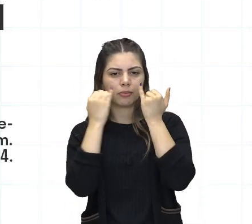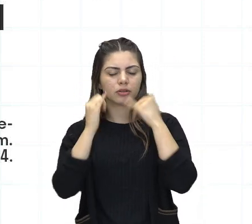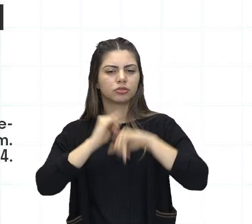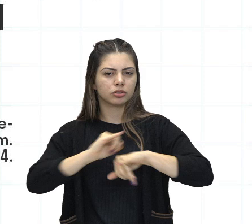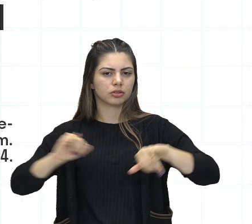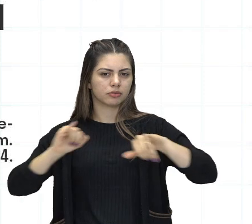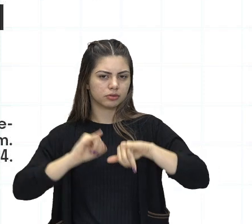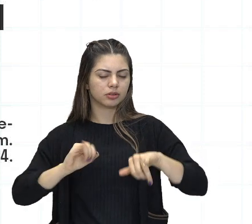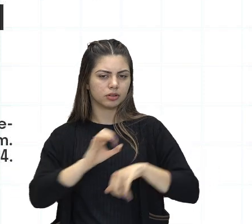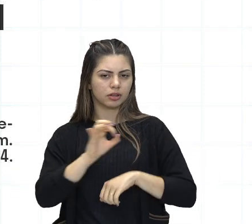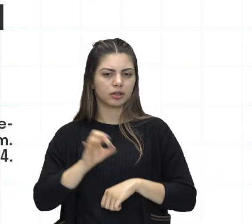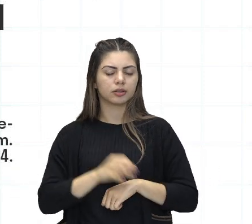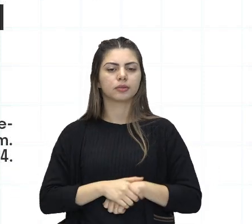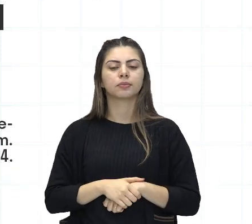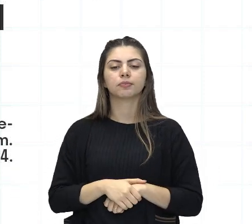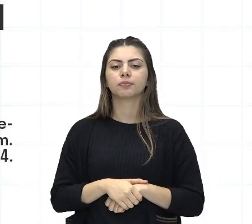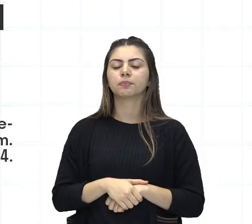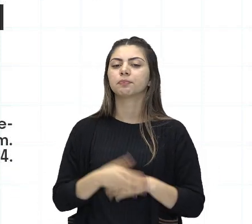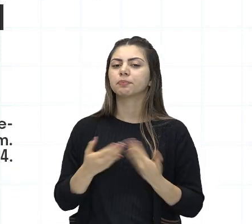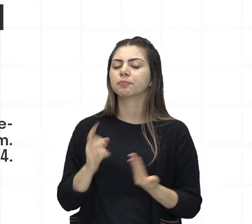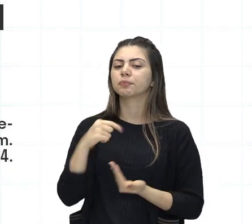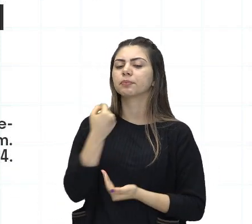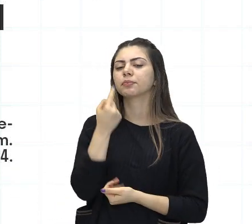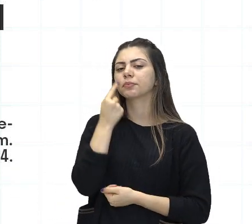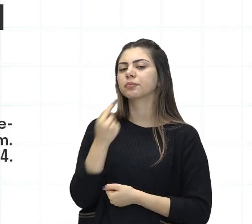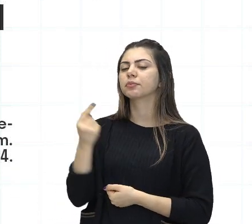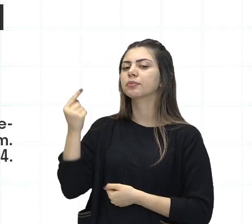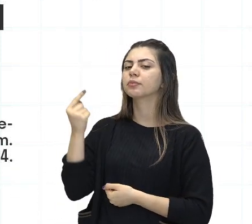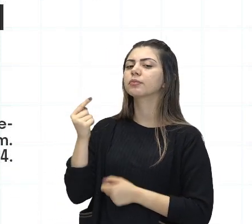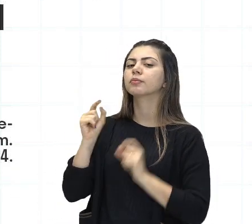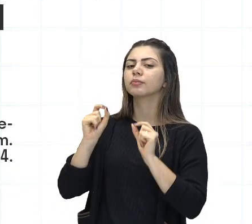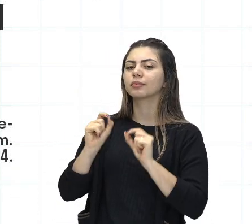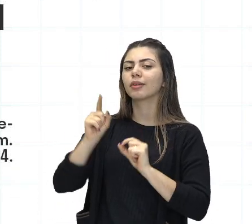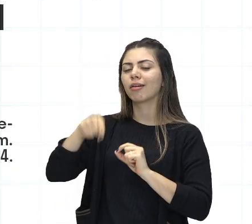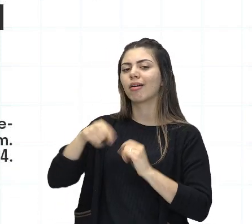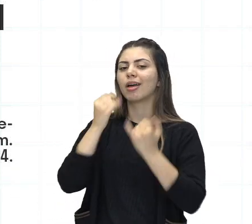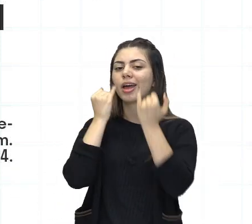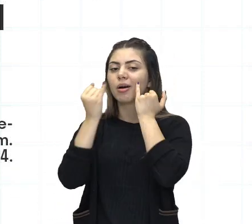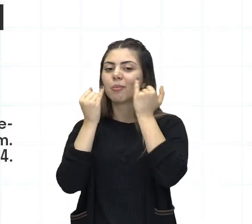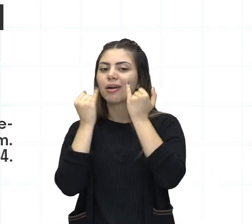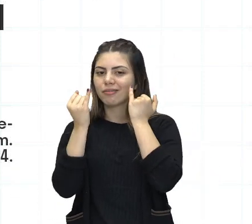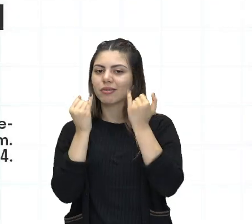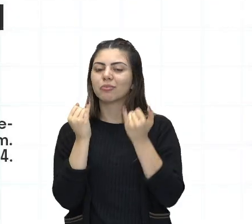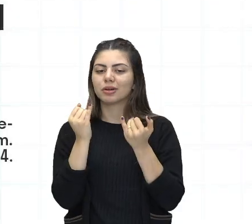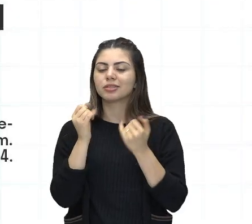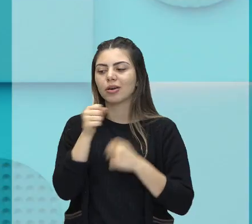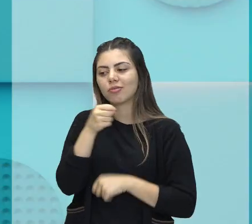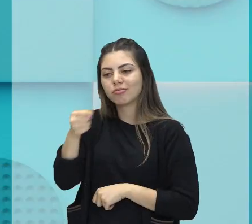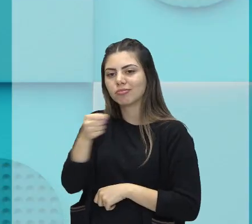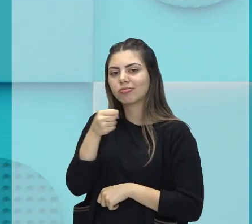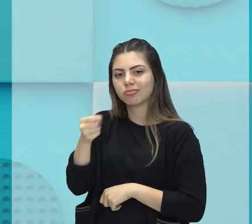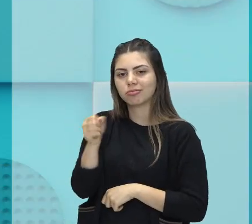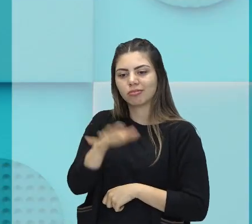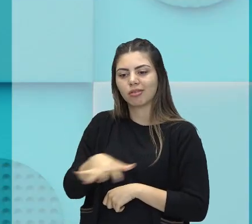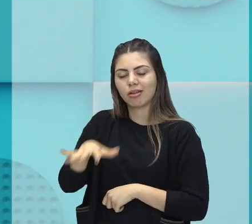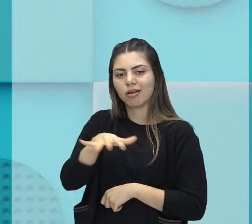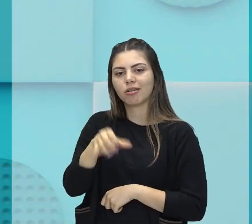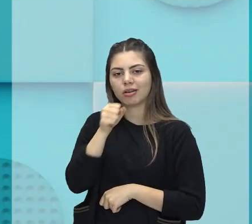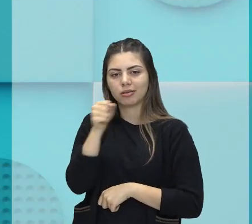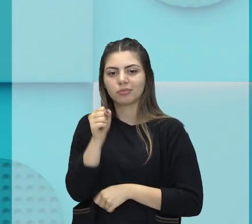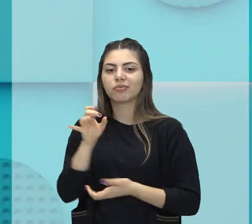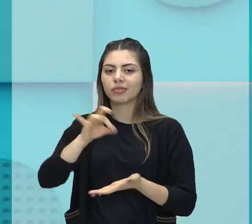aí vemos que é uma informação de reportagem. Então,